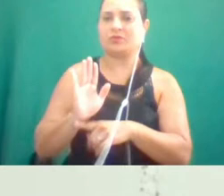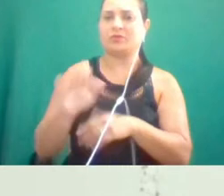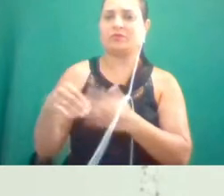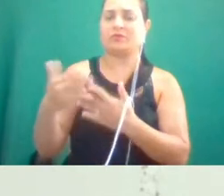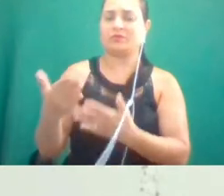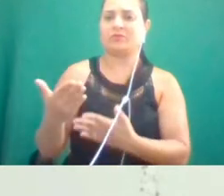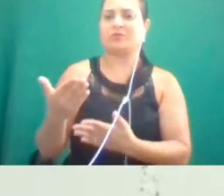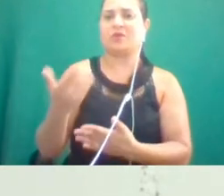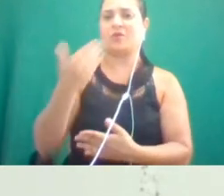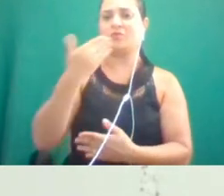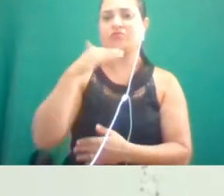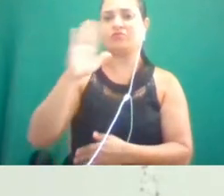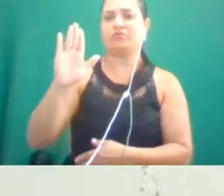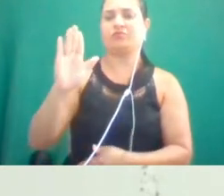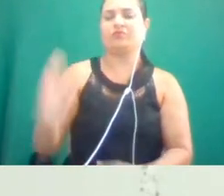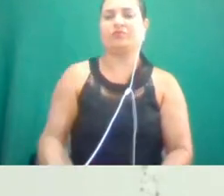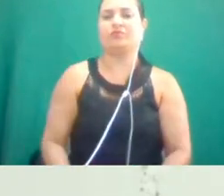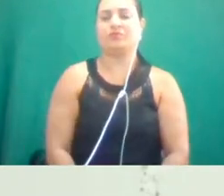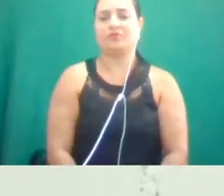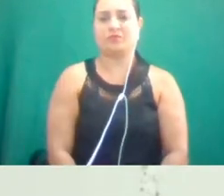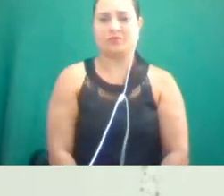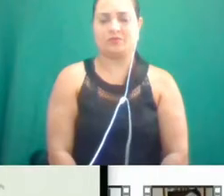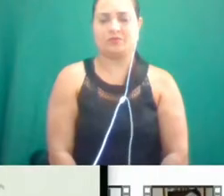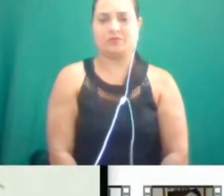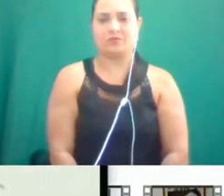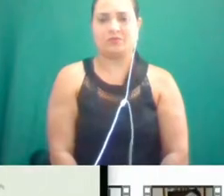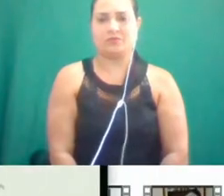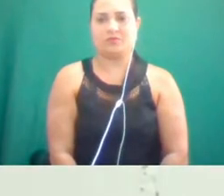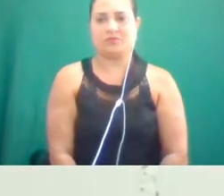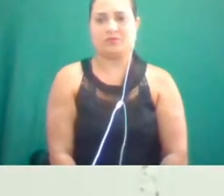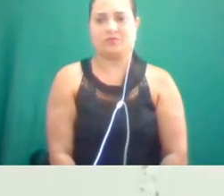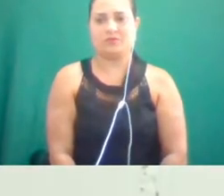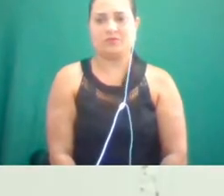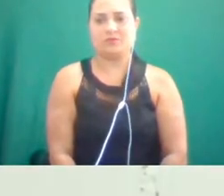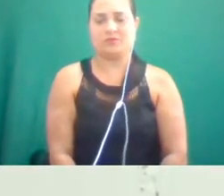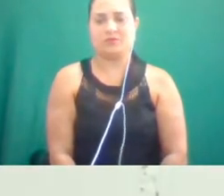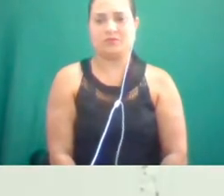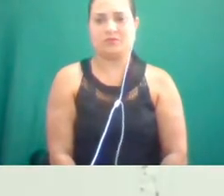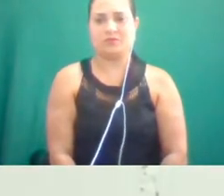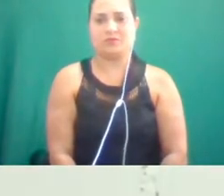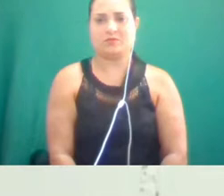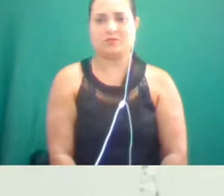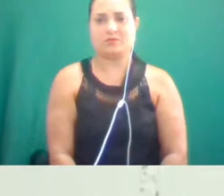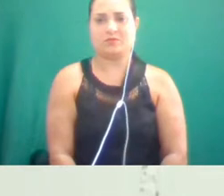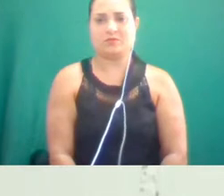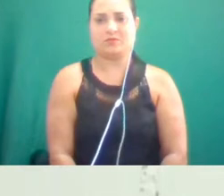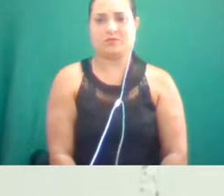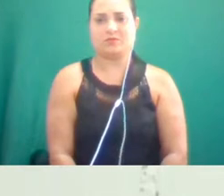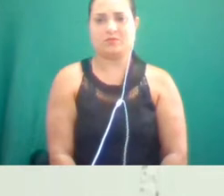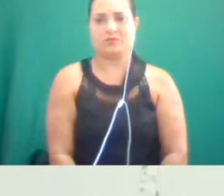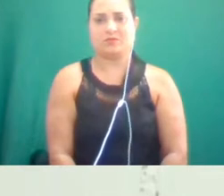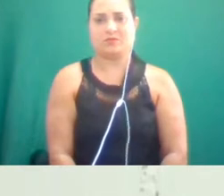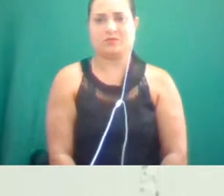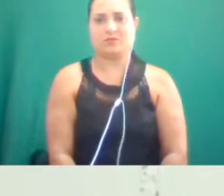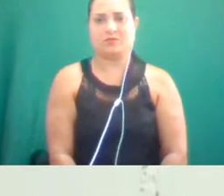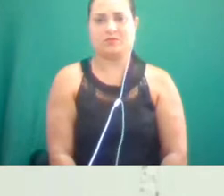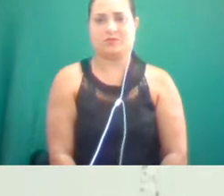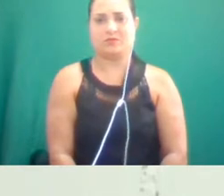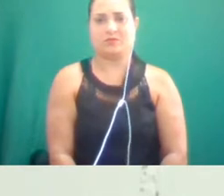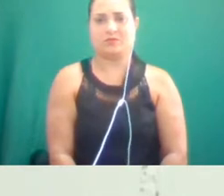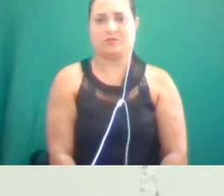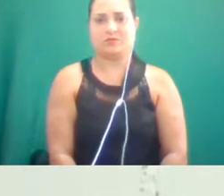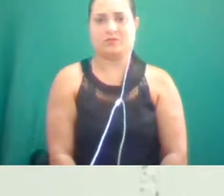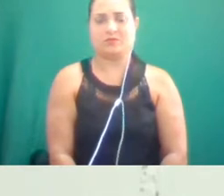homem. Respeitarei a natureza, projetando e construindo equipamentos que contribuam para o desenvolvimento